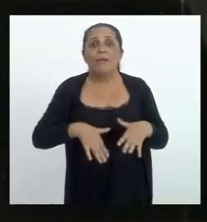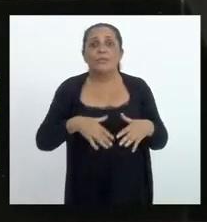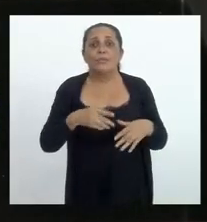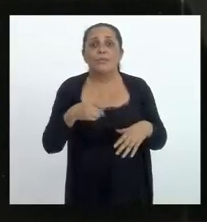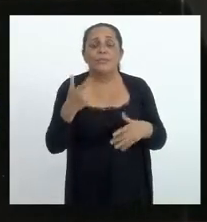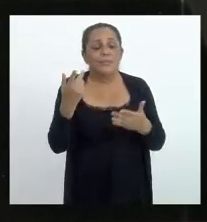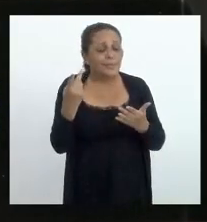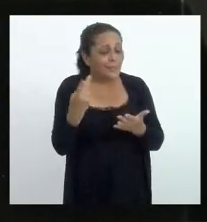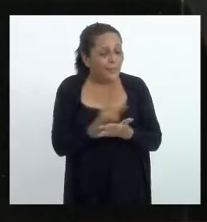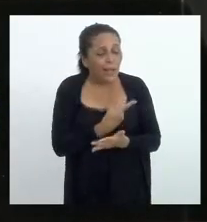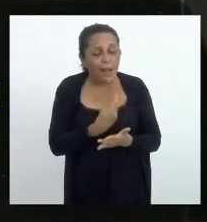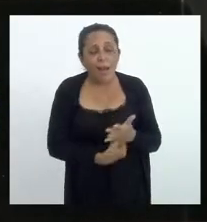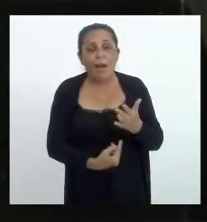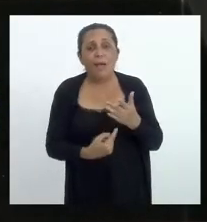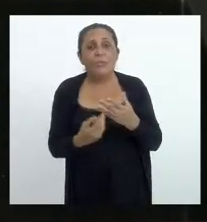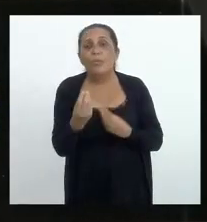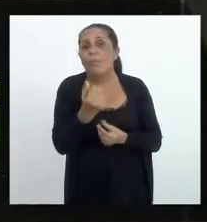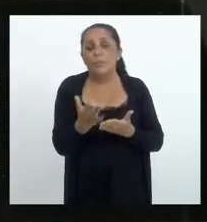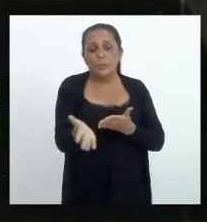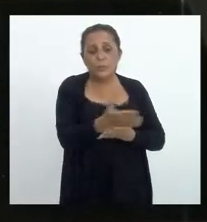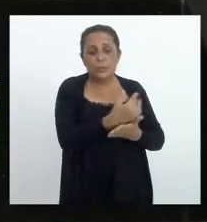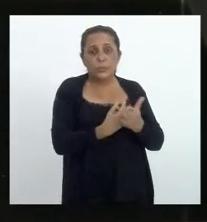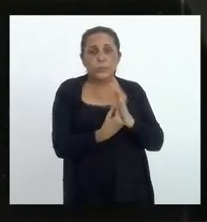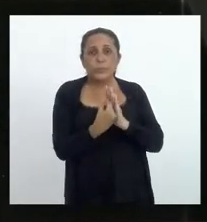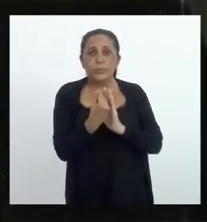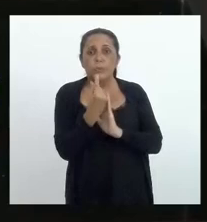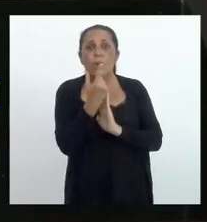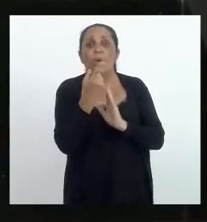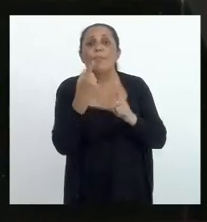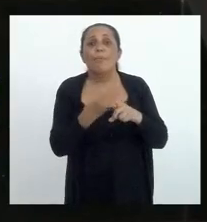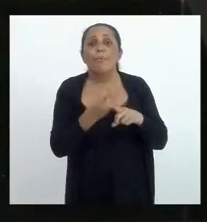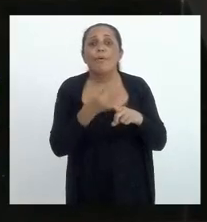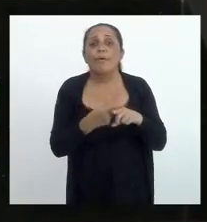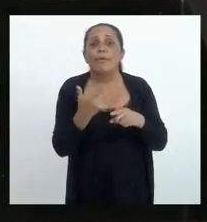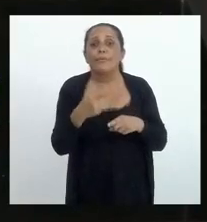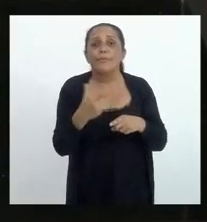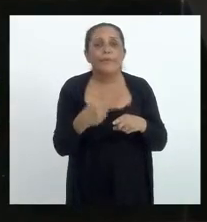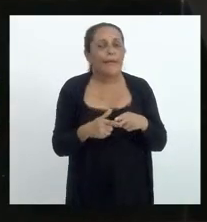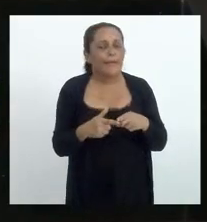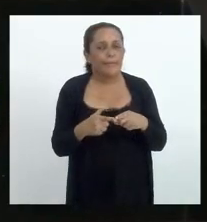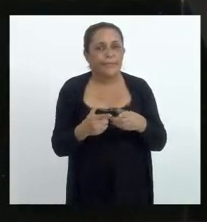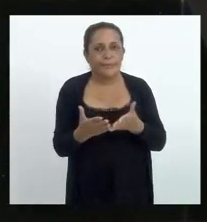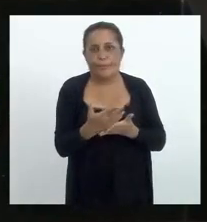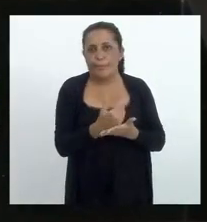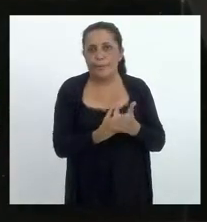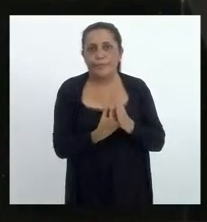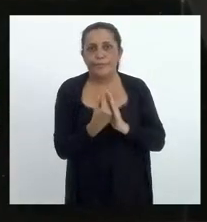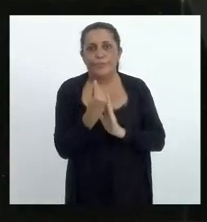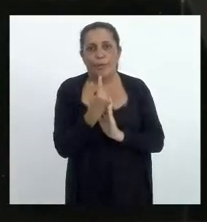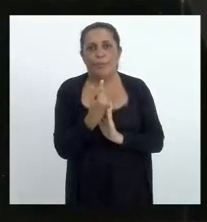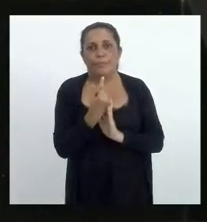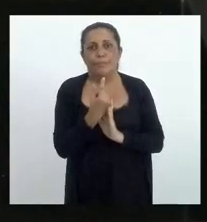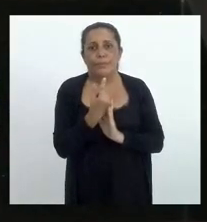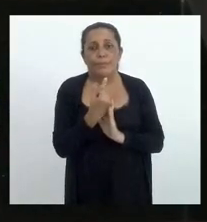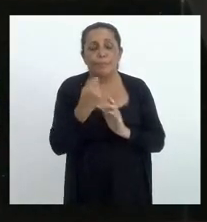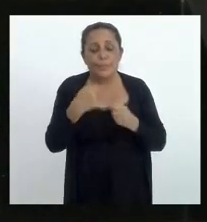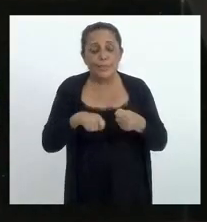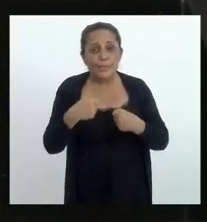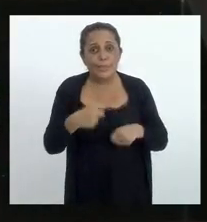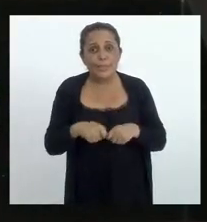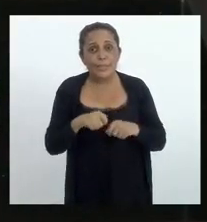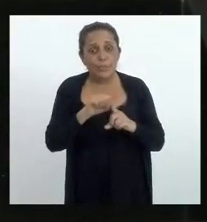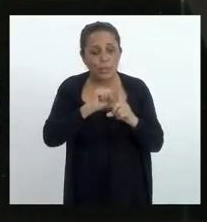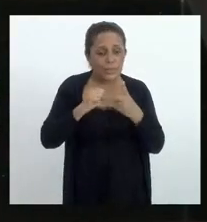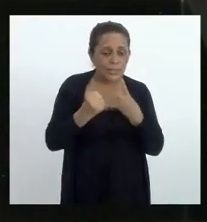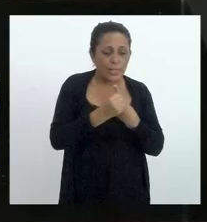de recuperação fiscal na sua essência. Está errado porque não há recuperação fiscal sem recuperação econômica e